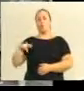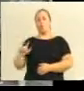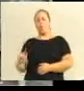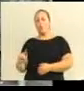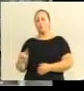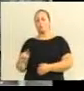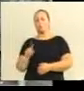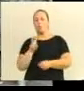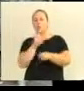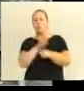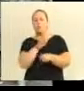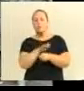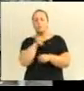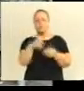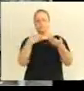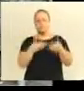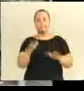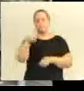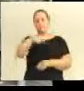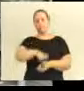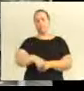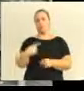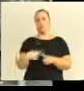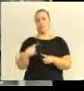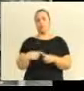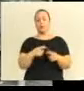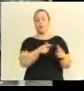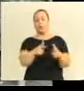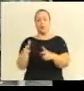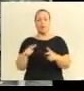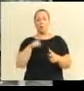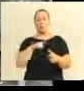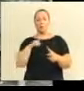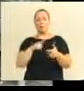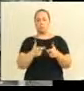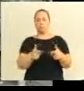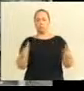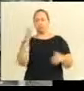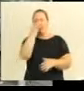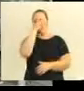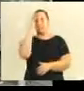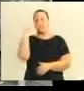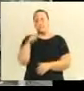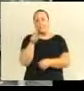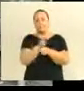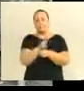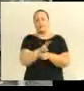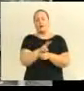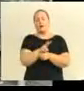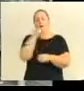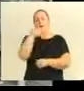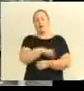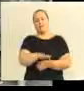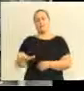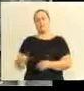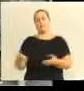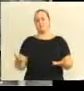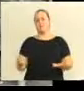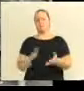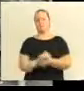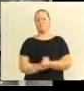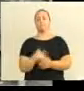não deixam a comunidade carente como essa e populosas em uma creche próxima de suas residências próximo da comunidade porque é lamentável inclusive